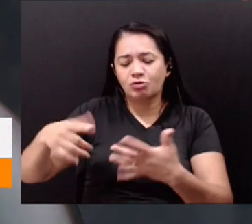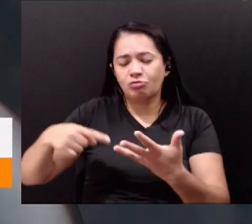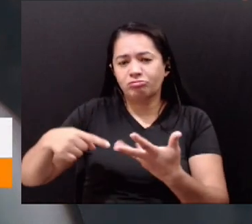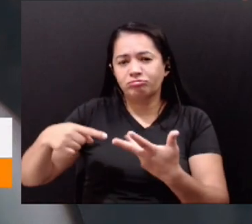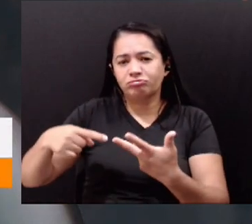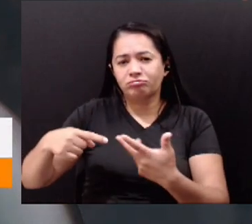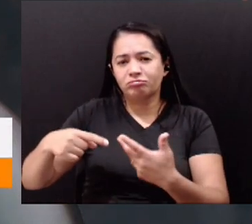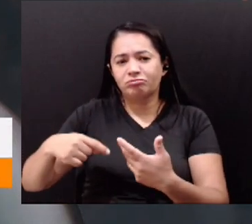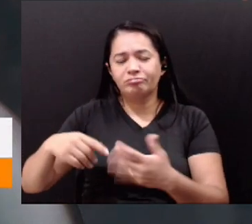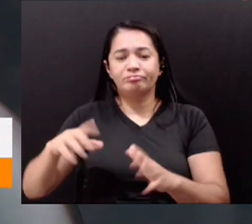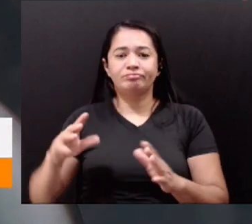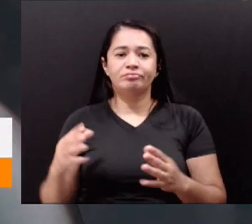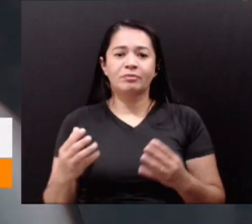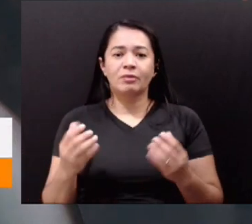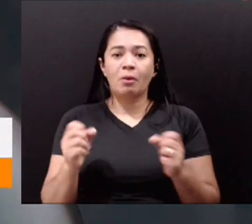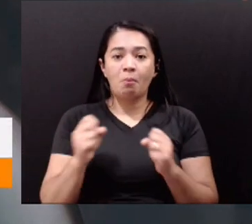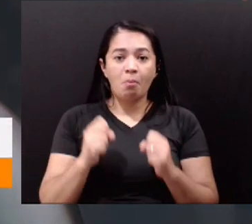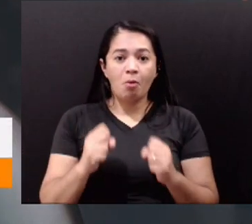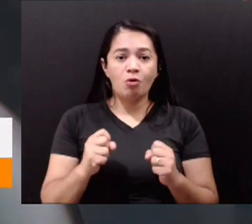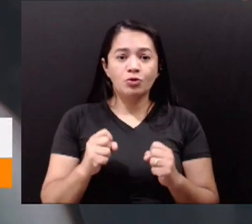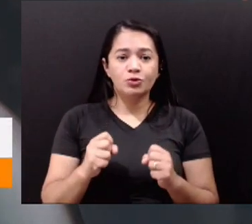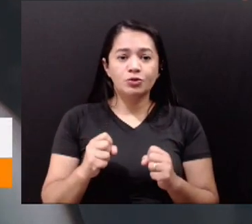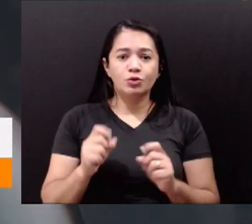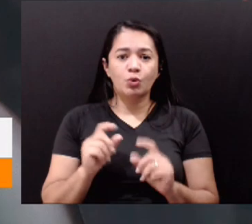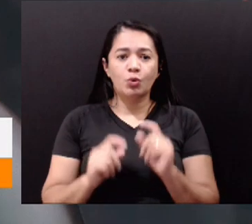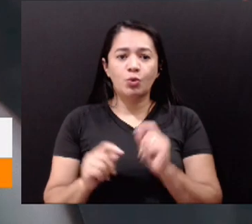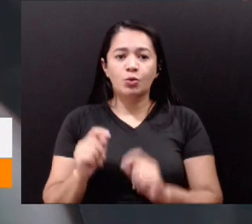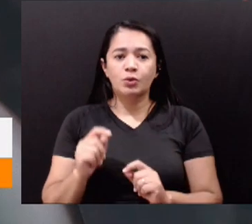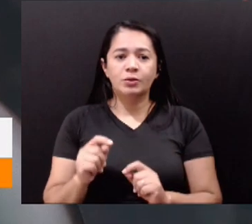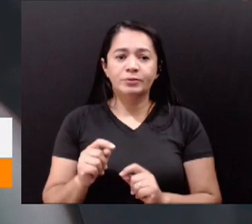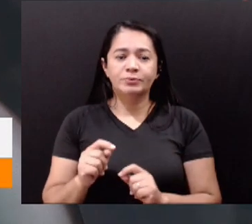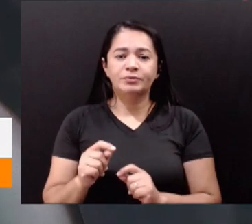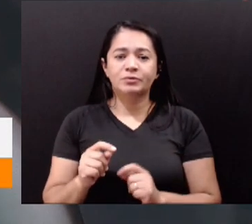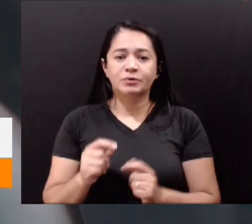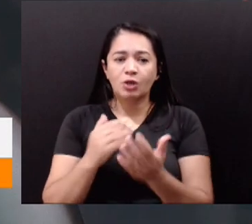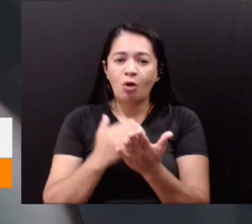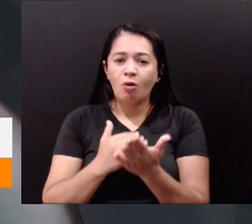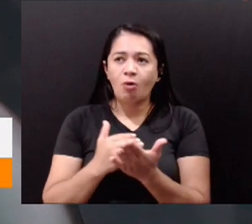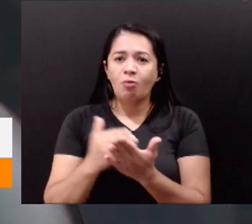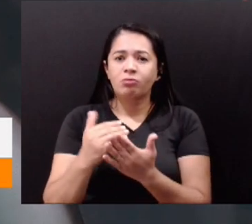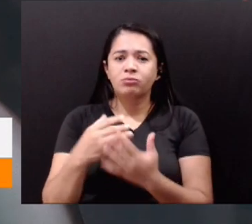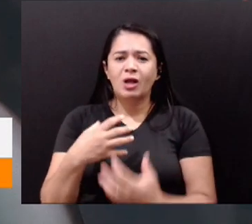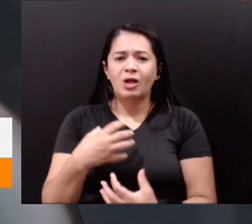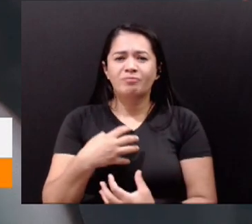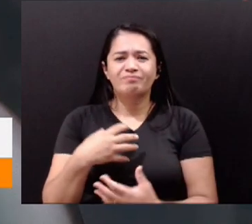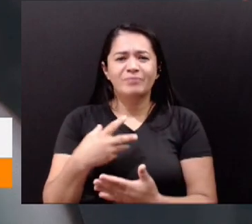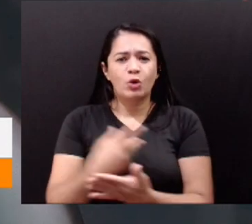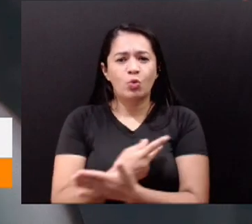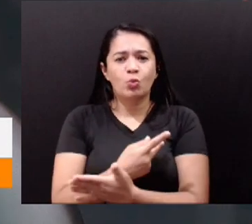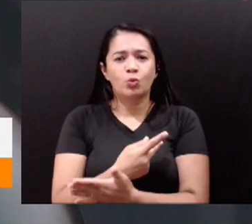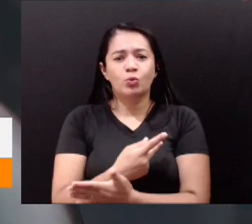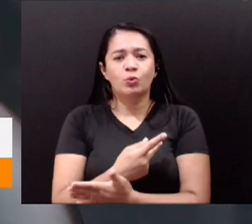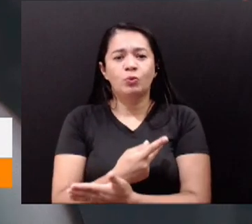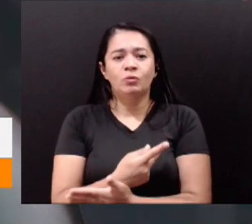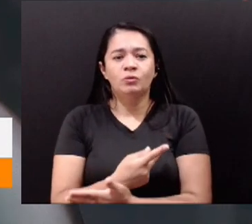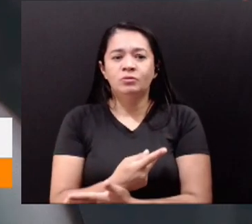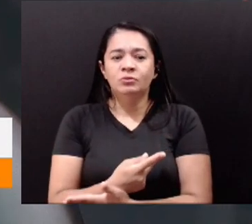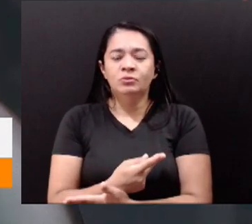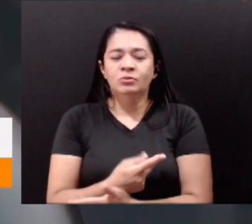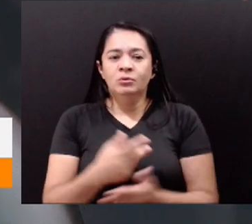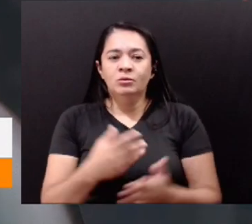algo que acomete, que é parte da vida de